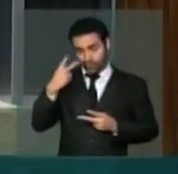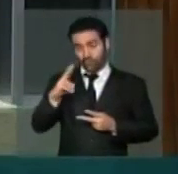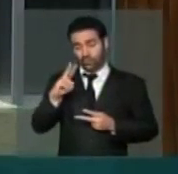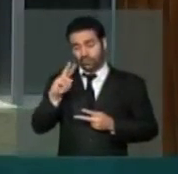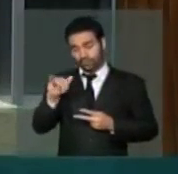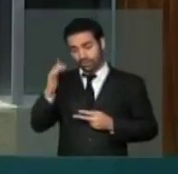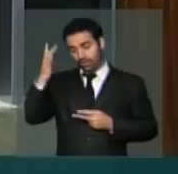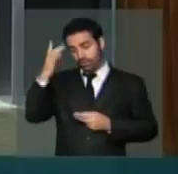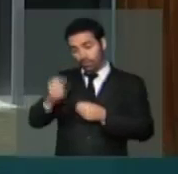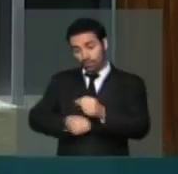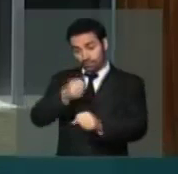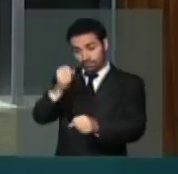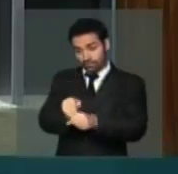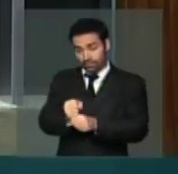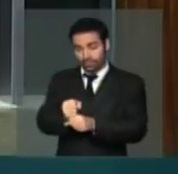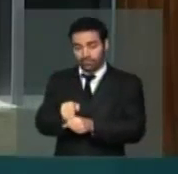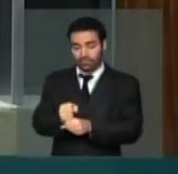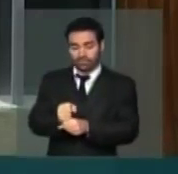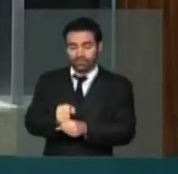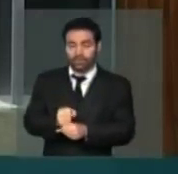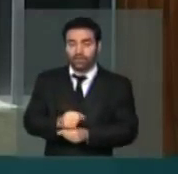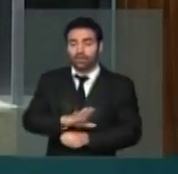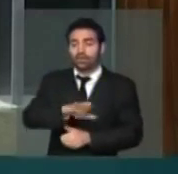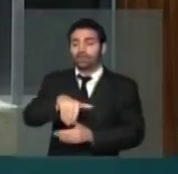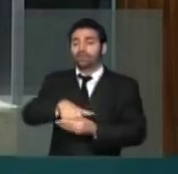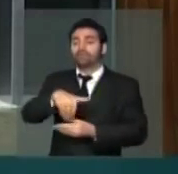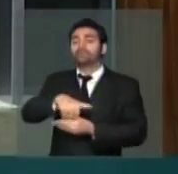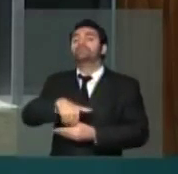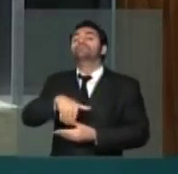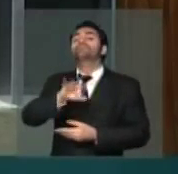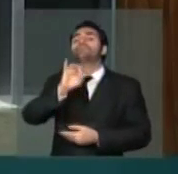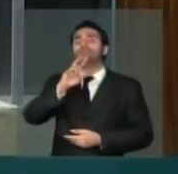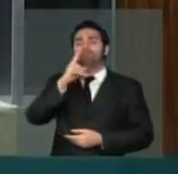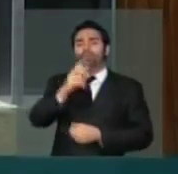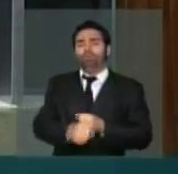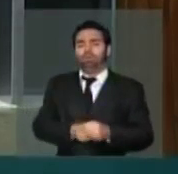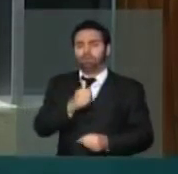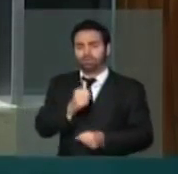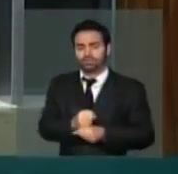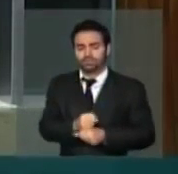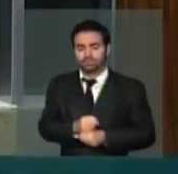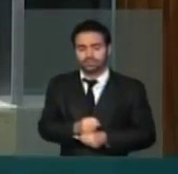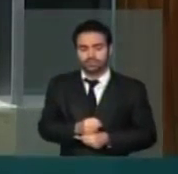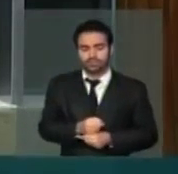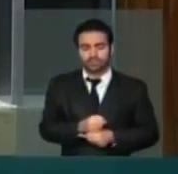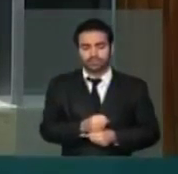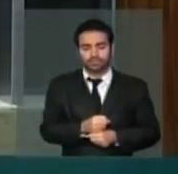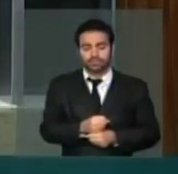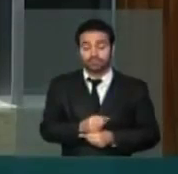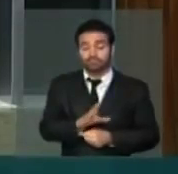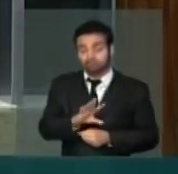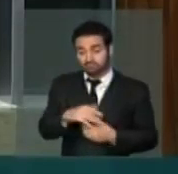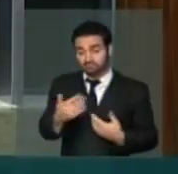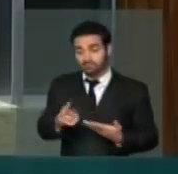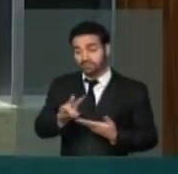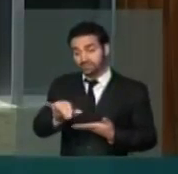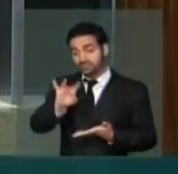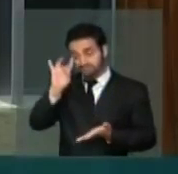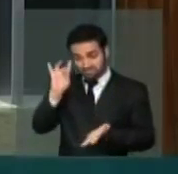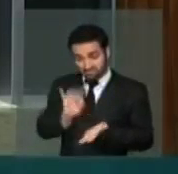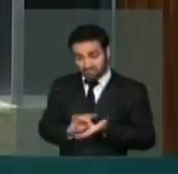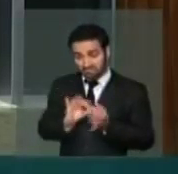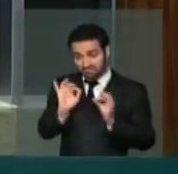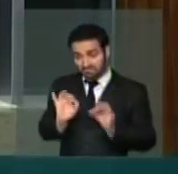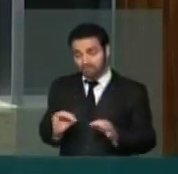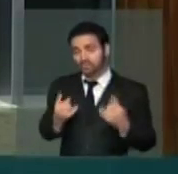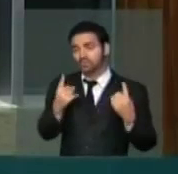que vem, essa eleição deverá ser apenas de 2 anos. Isso vai realmente contra